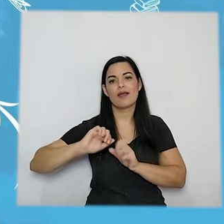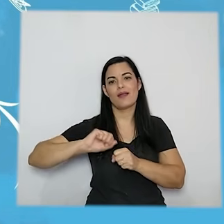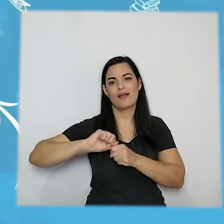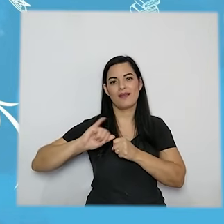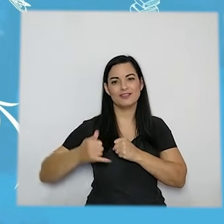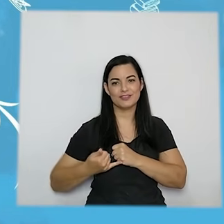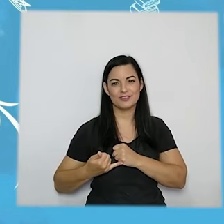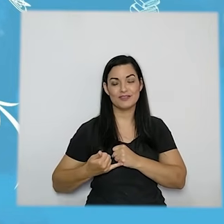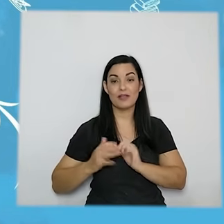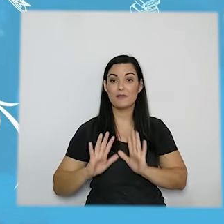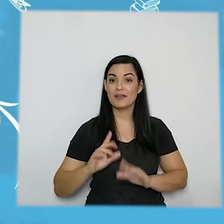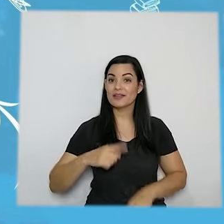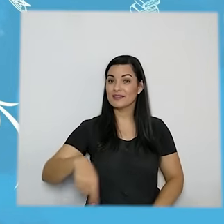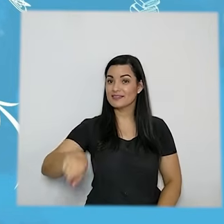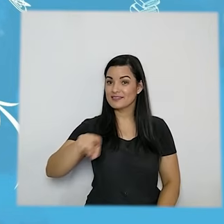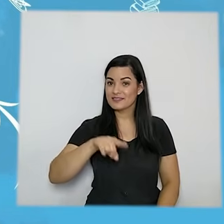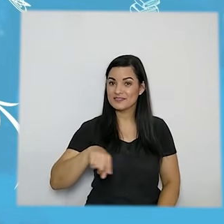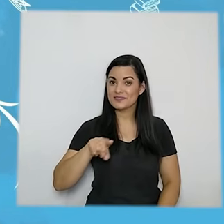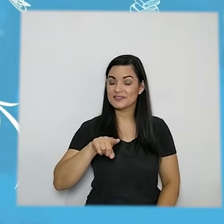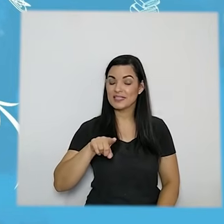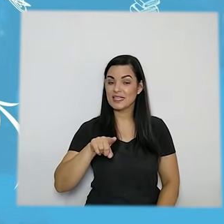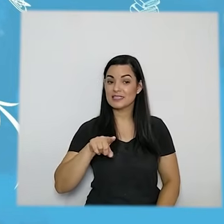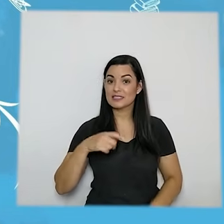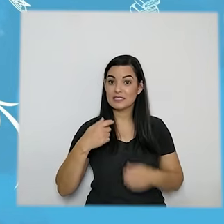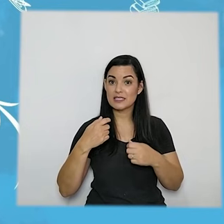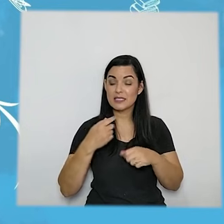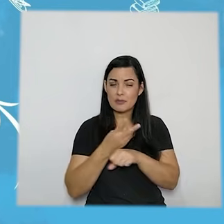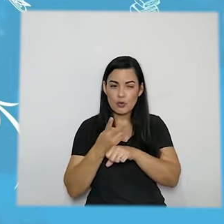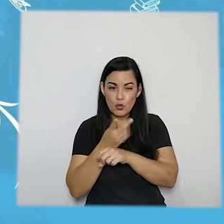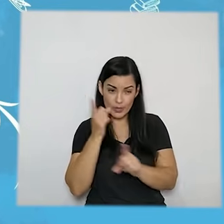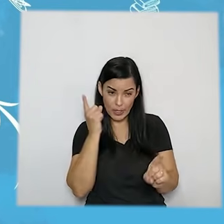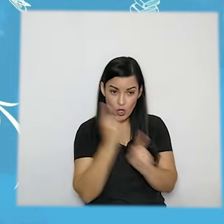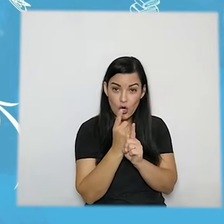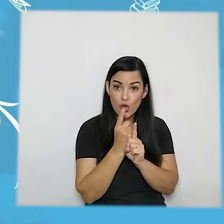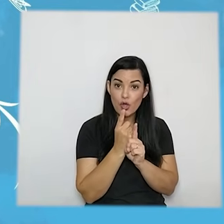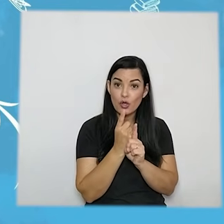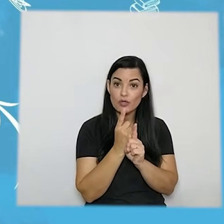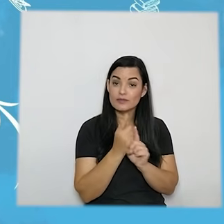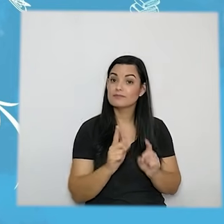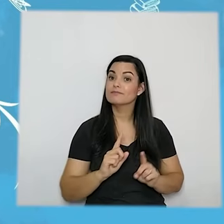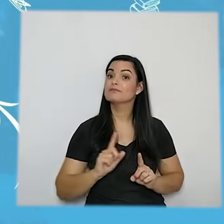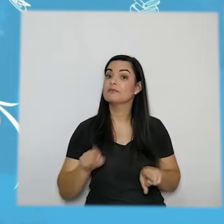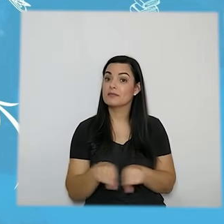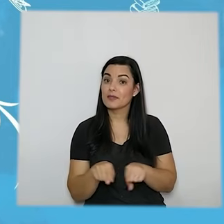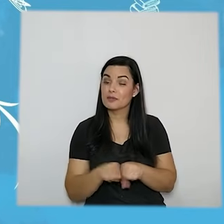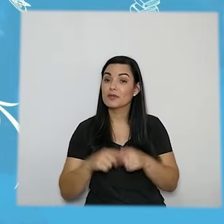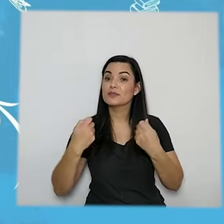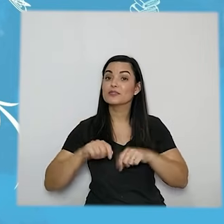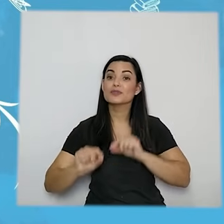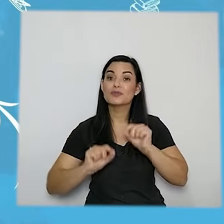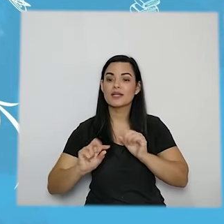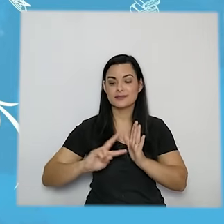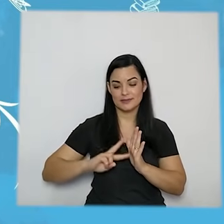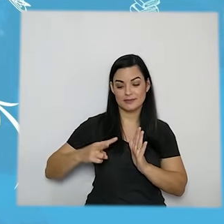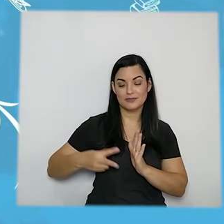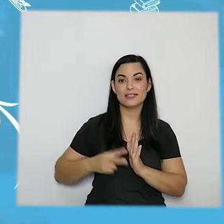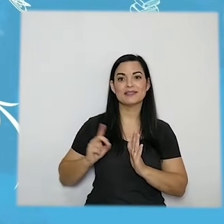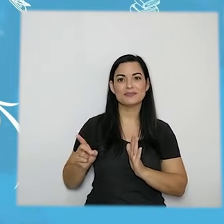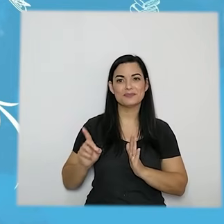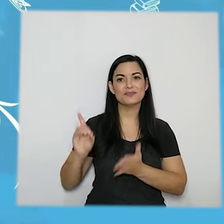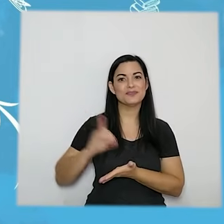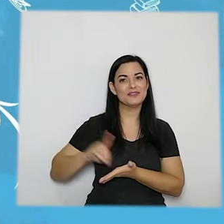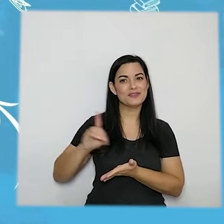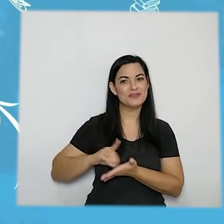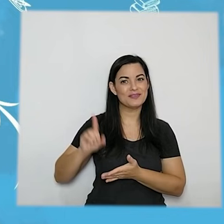adjetivos, mas vocês, além de localizarem esses adjetivos, precisam buscar o significado